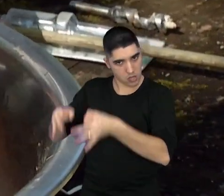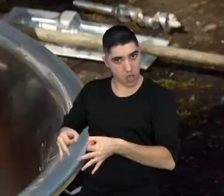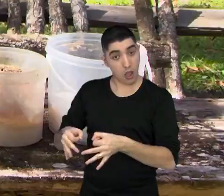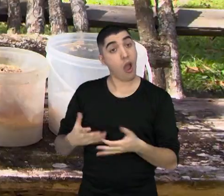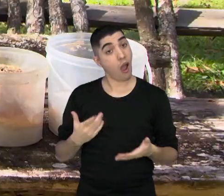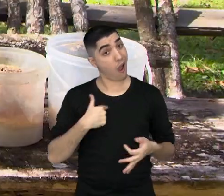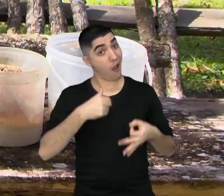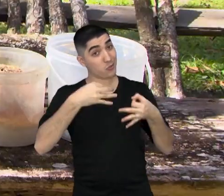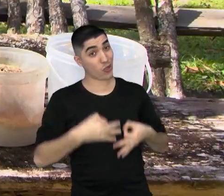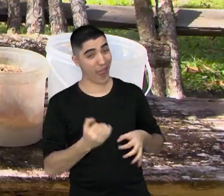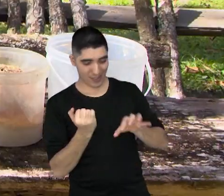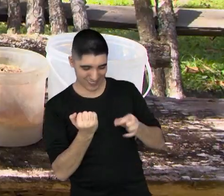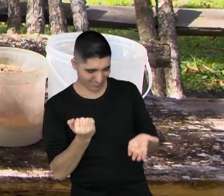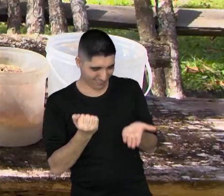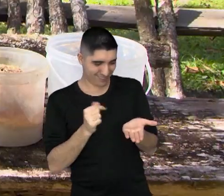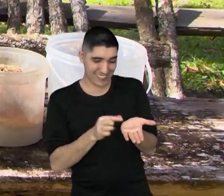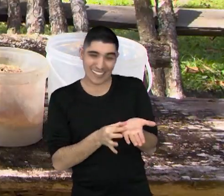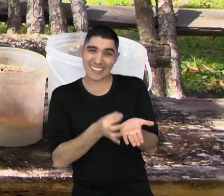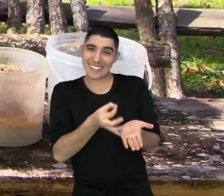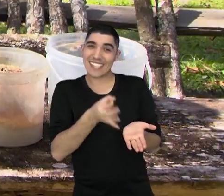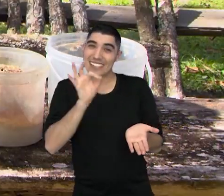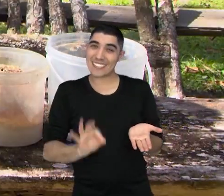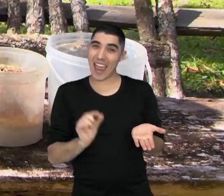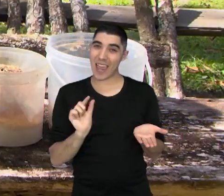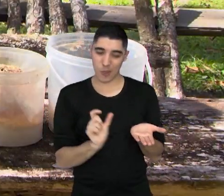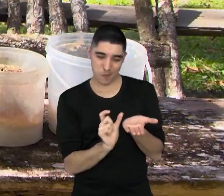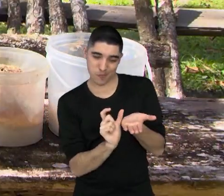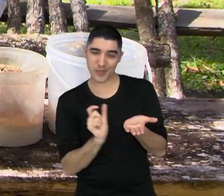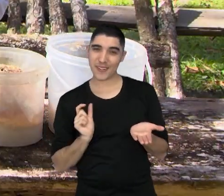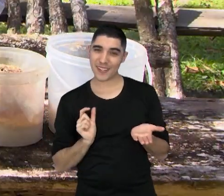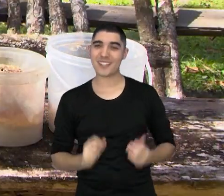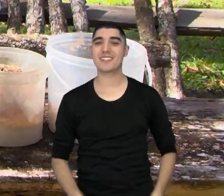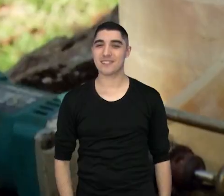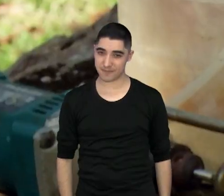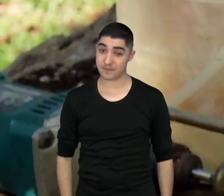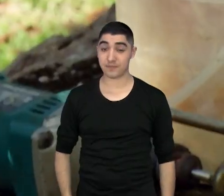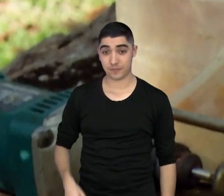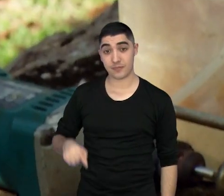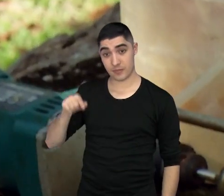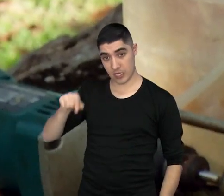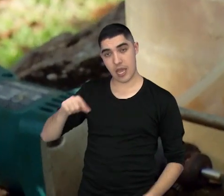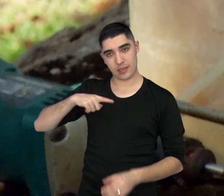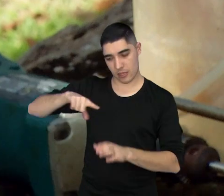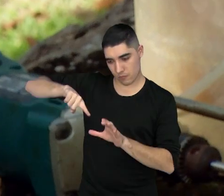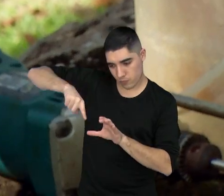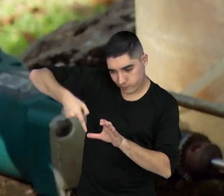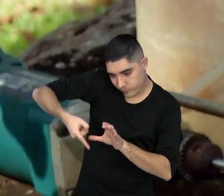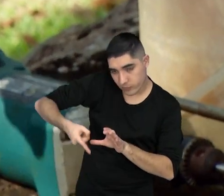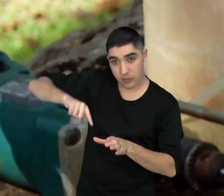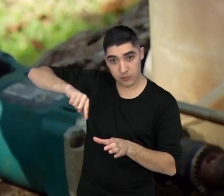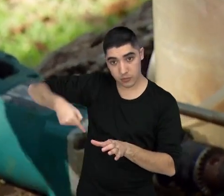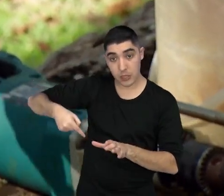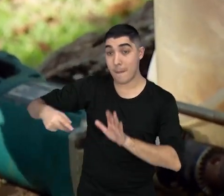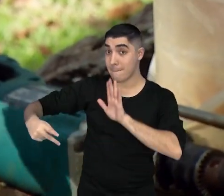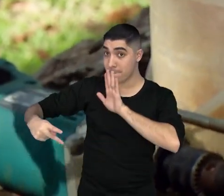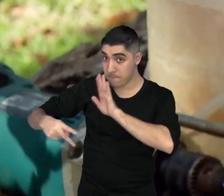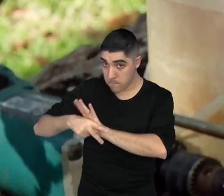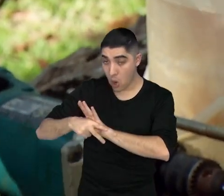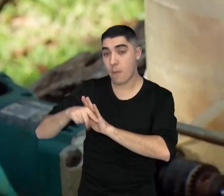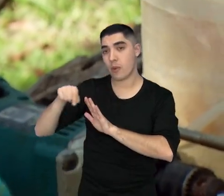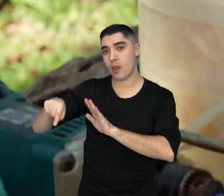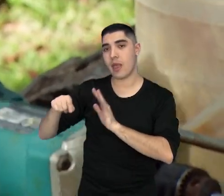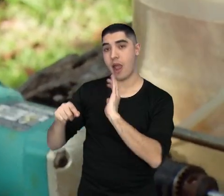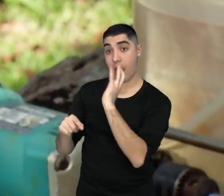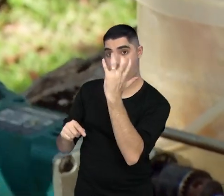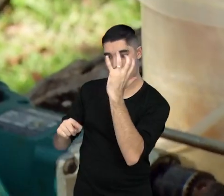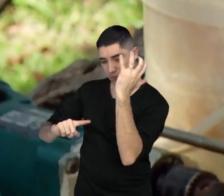a quantidade mesmo. Olha, acertei de primeira, essa quantidade. Tá? Essa aqui é uma broca especial para